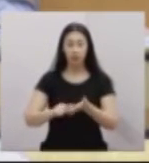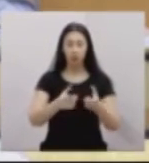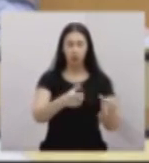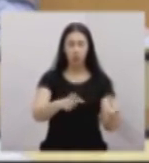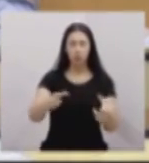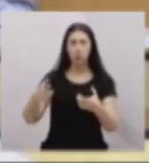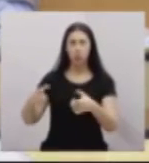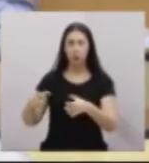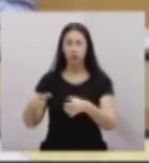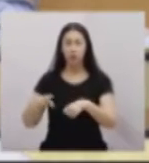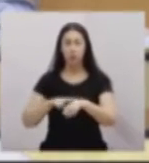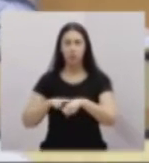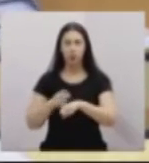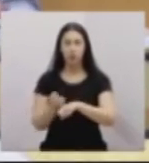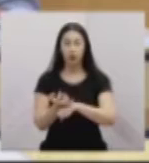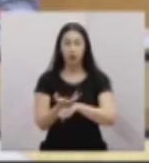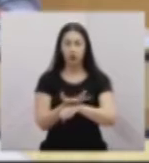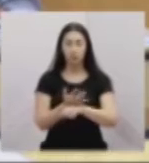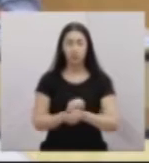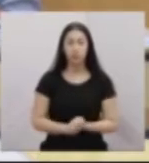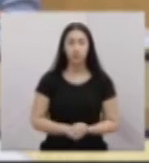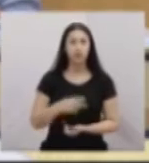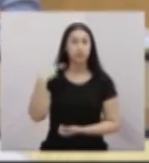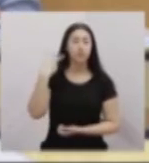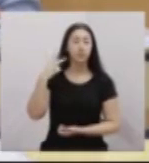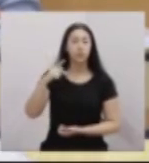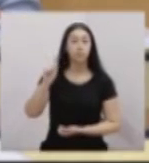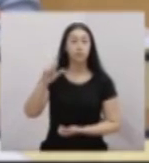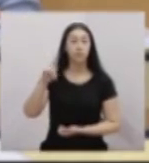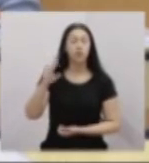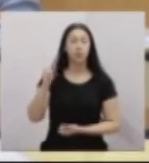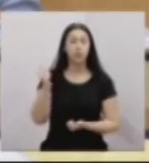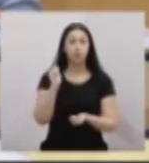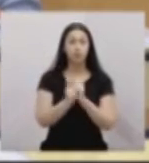sua responsabilidade no município de Jacareí. Autoria, vereador Paulinho do Esporte.